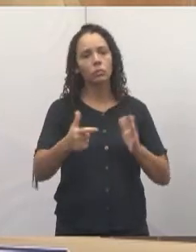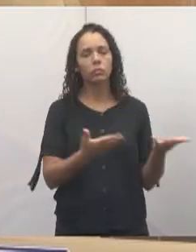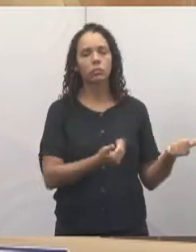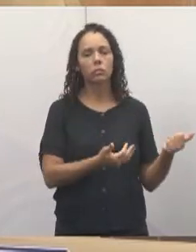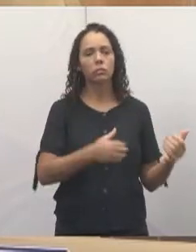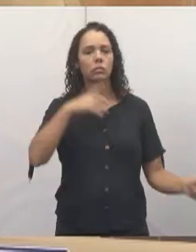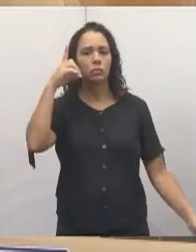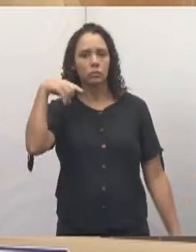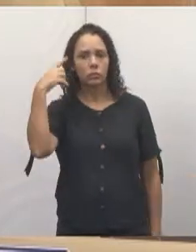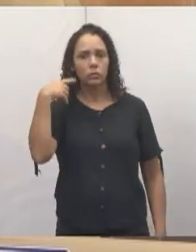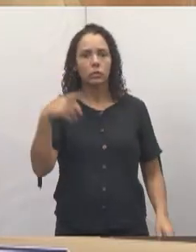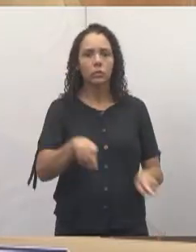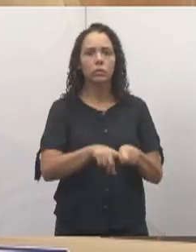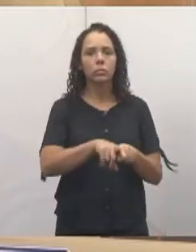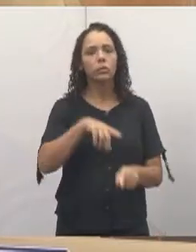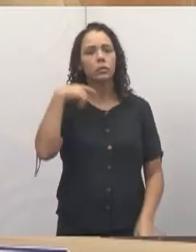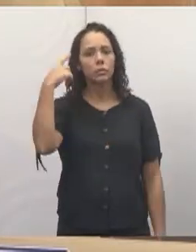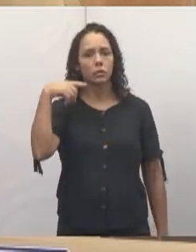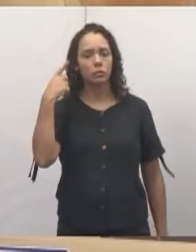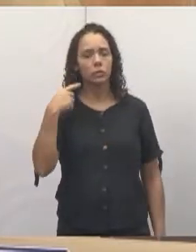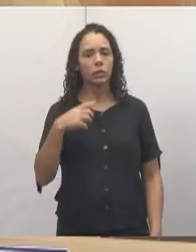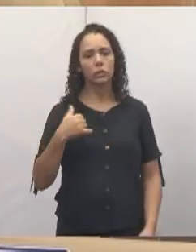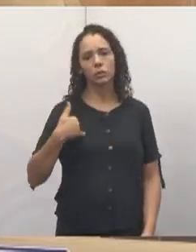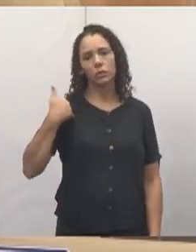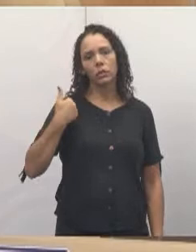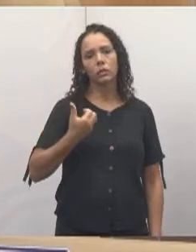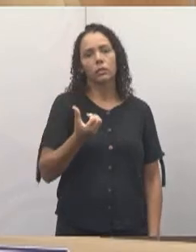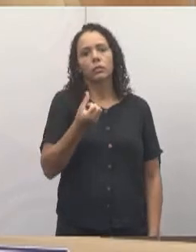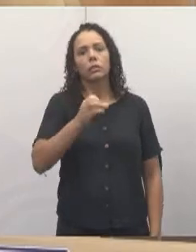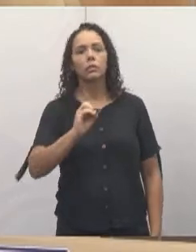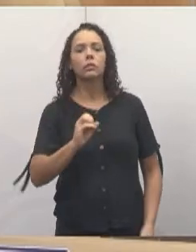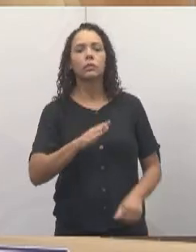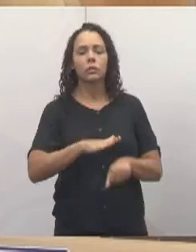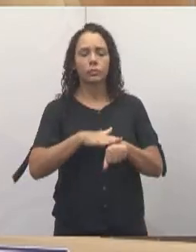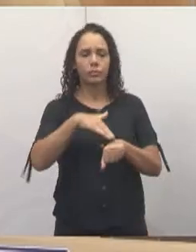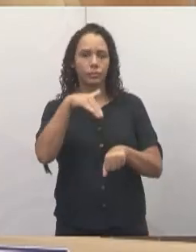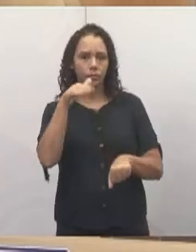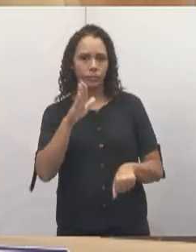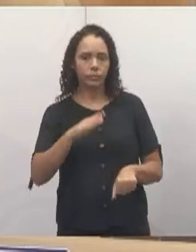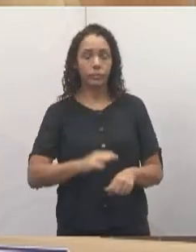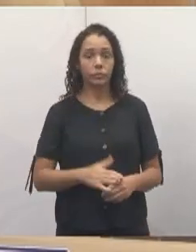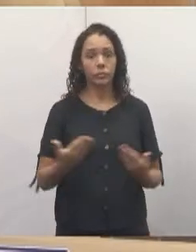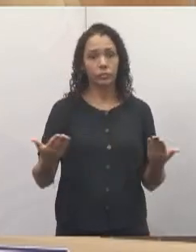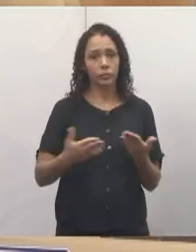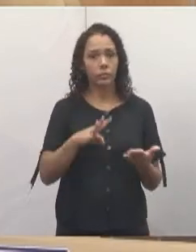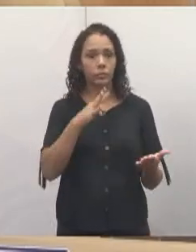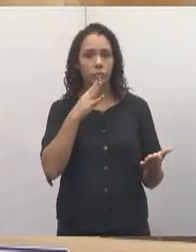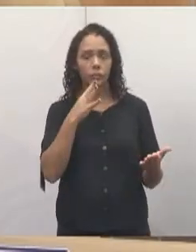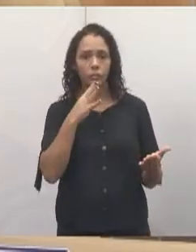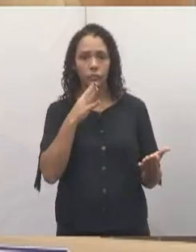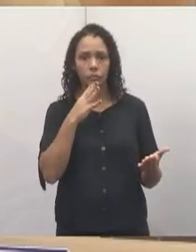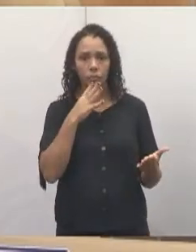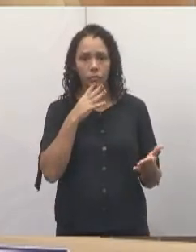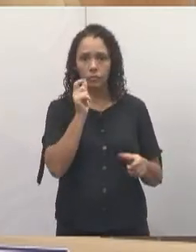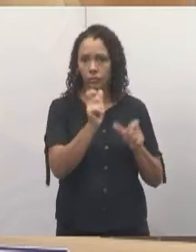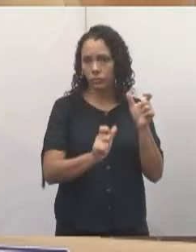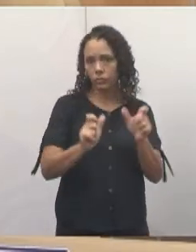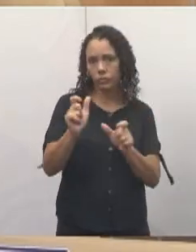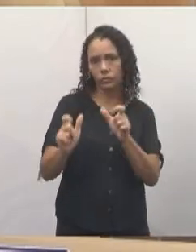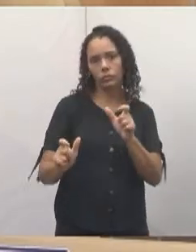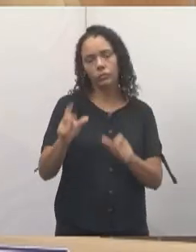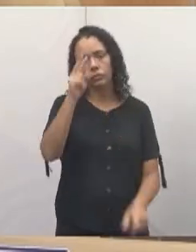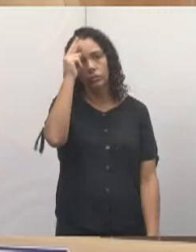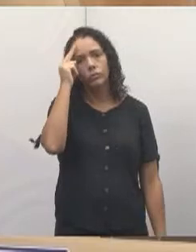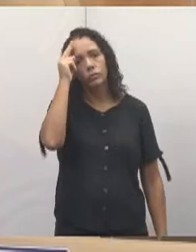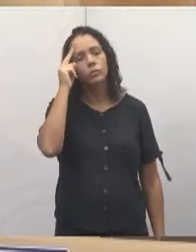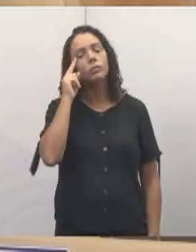e também advogados com mais de 60 anos de idade. Senhoras e senhores, vamos conhecer agora um pouco mais dos homenageados de hoje através de